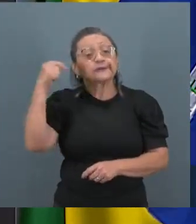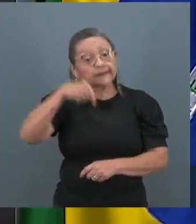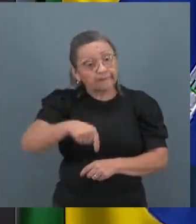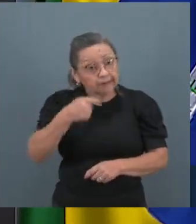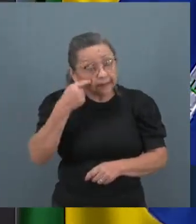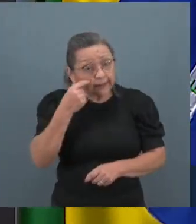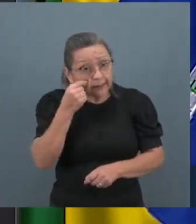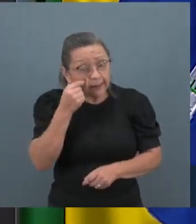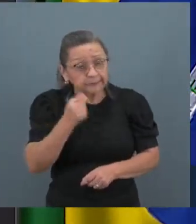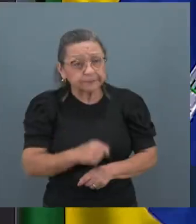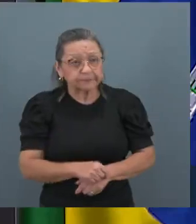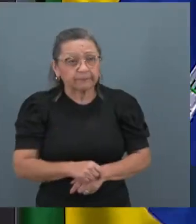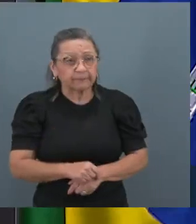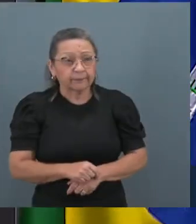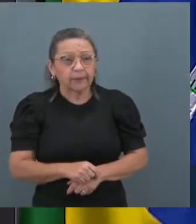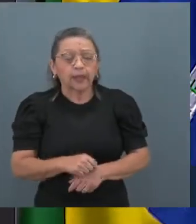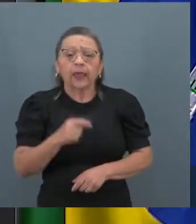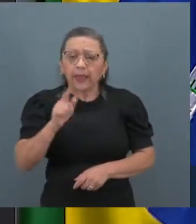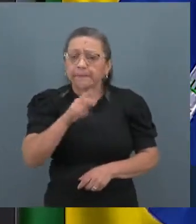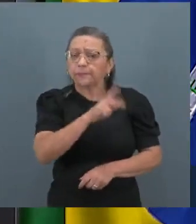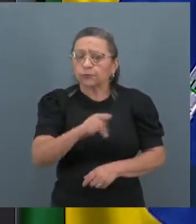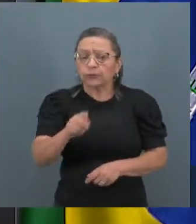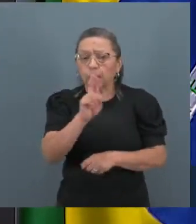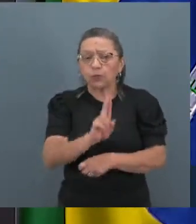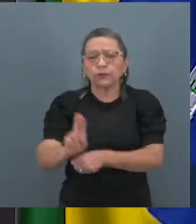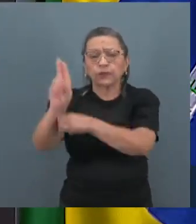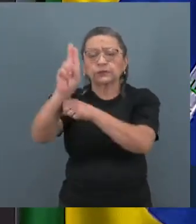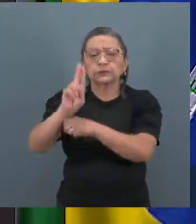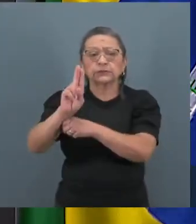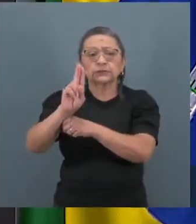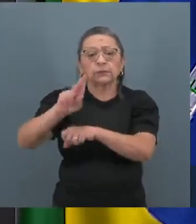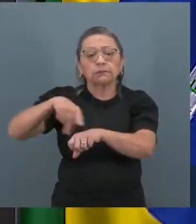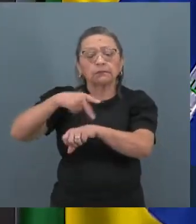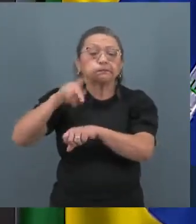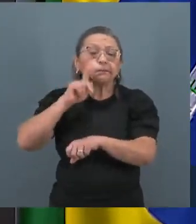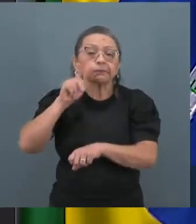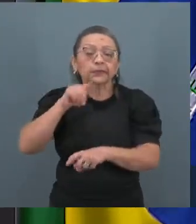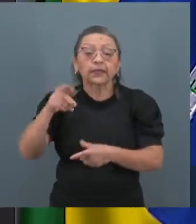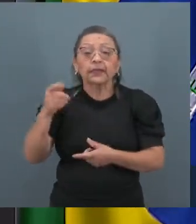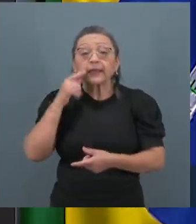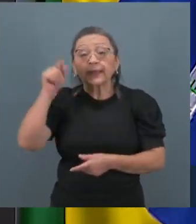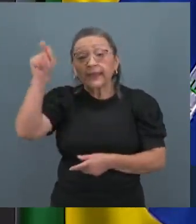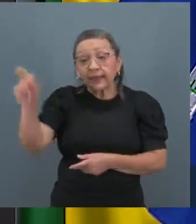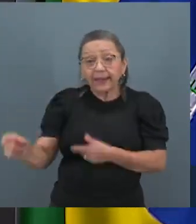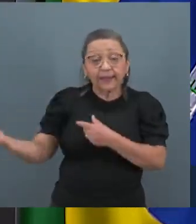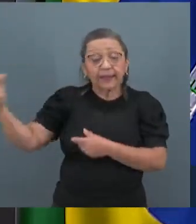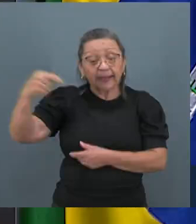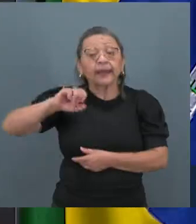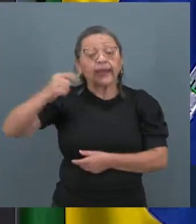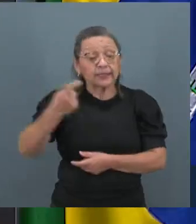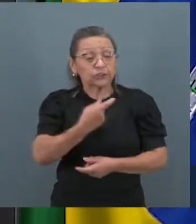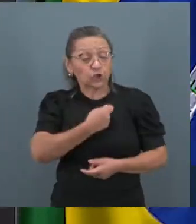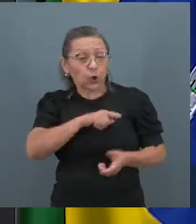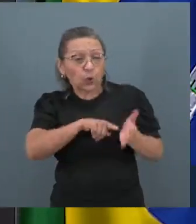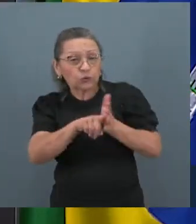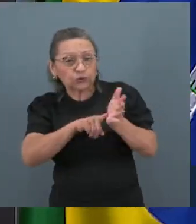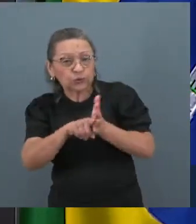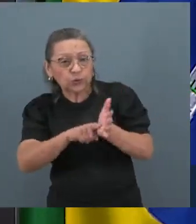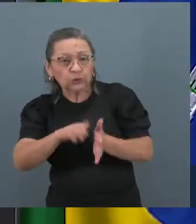Moro, no Senado, professor da Universidade de Nevada, nos Estados Unidos, ex-consultor do BIRD,